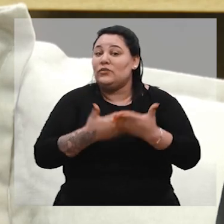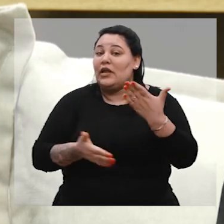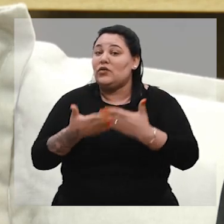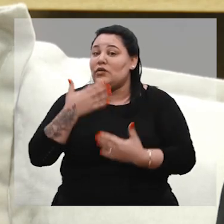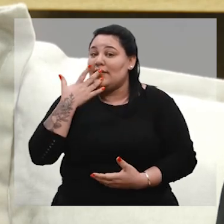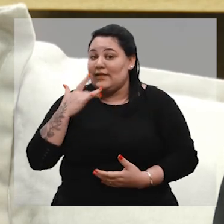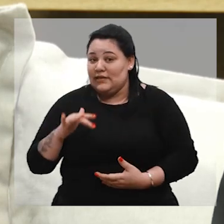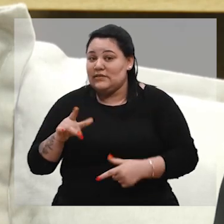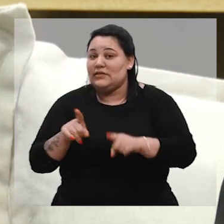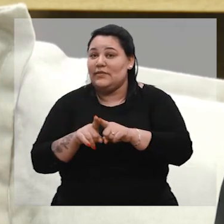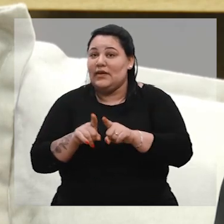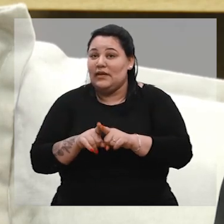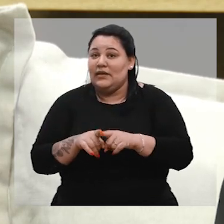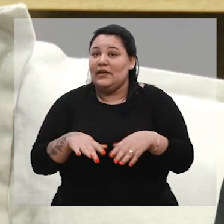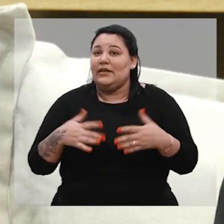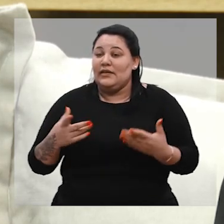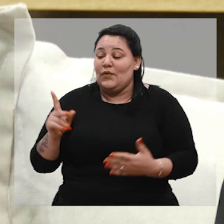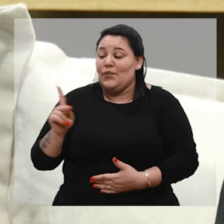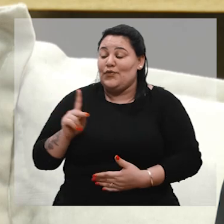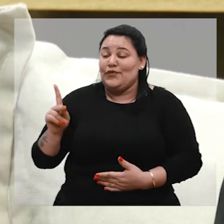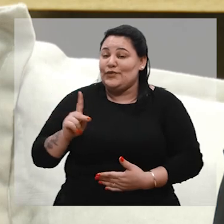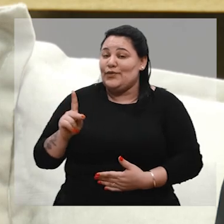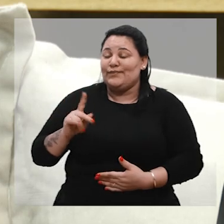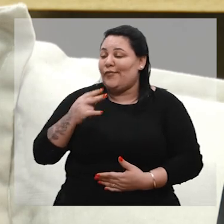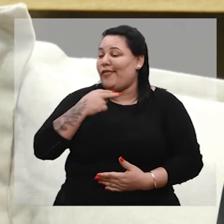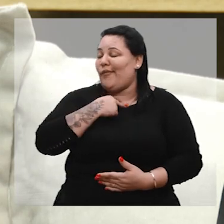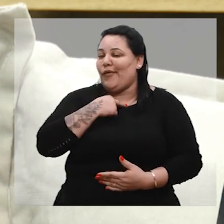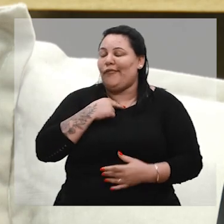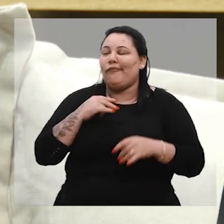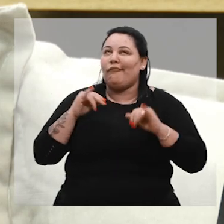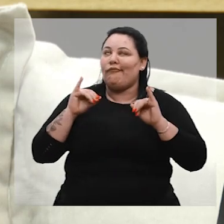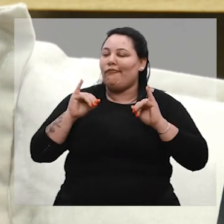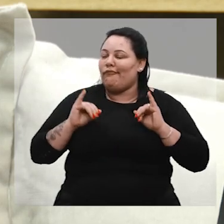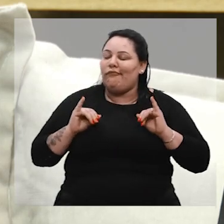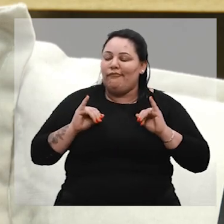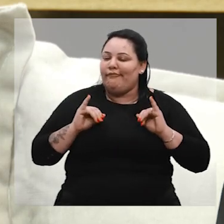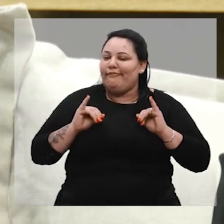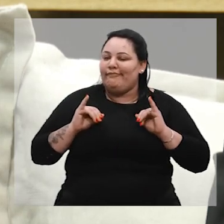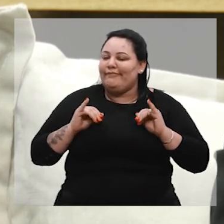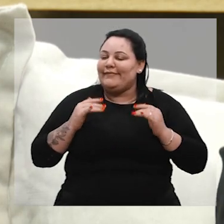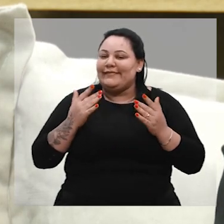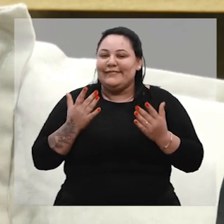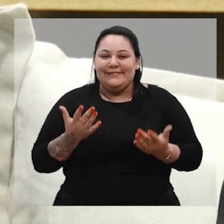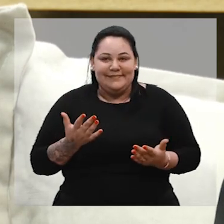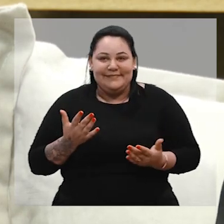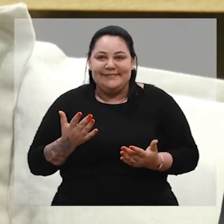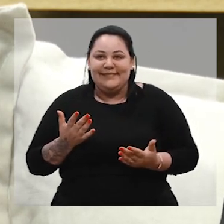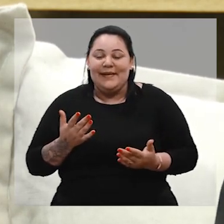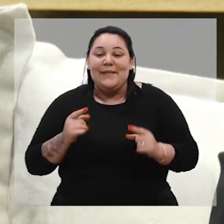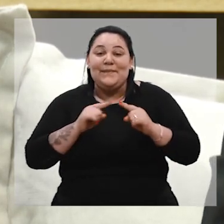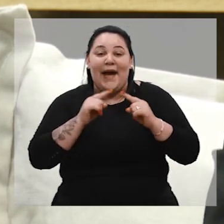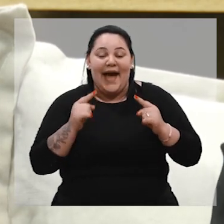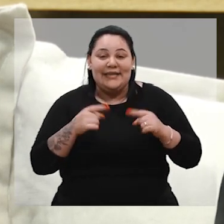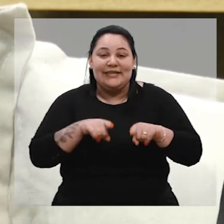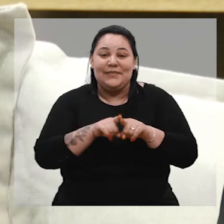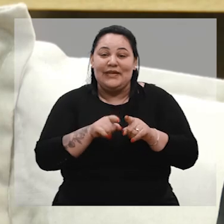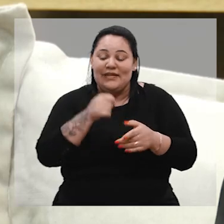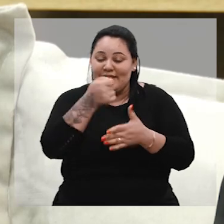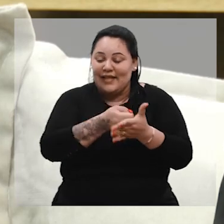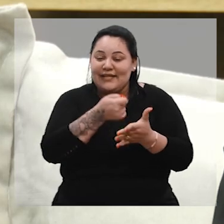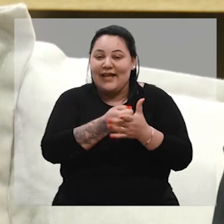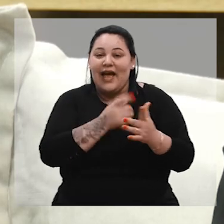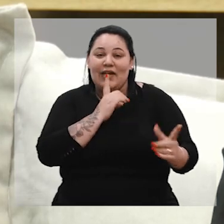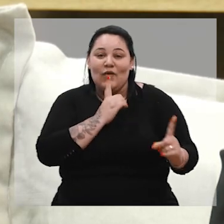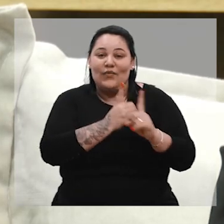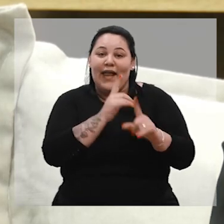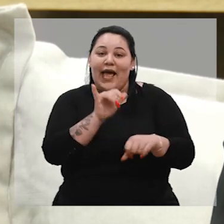para todos, né? Então isso tira o professor da zona de conforto, se é que em algum momento ele se encontra, né? Mas assim,